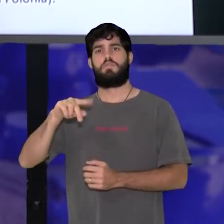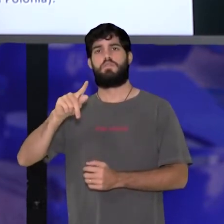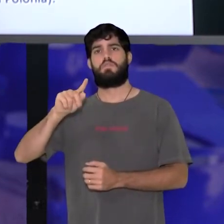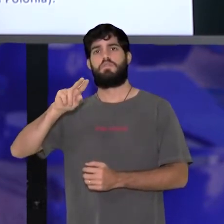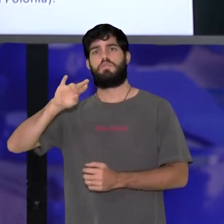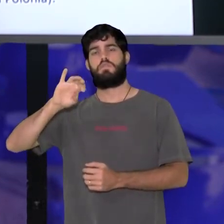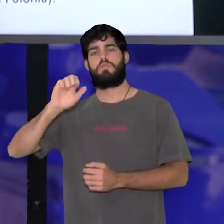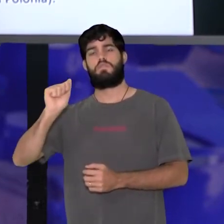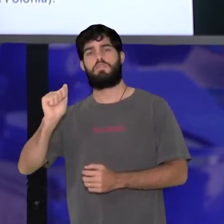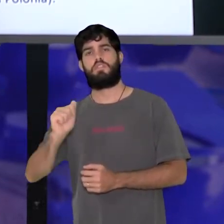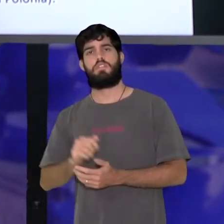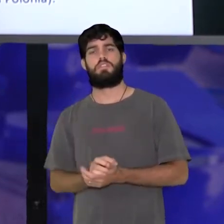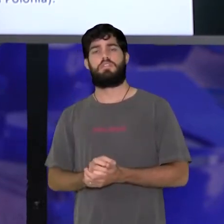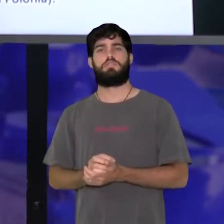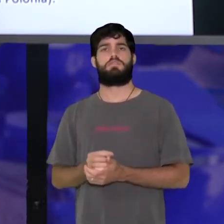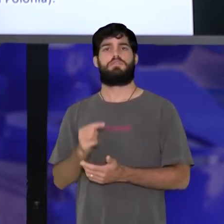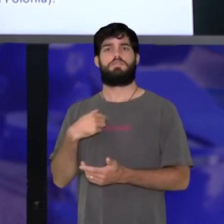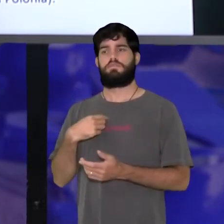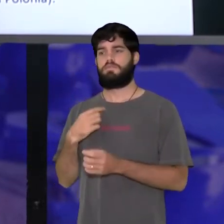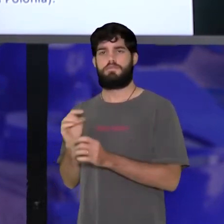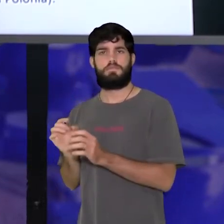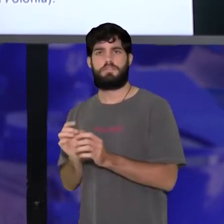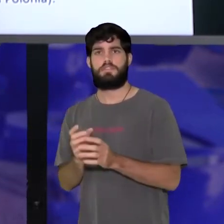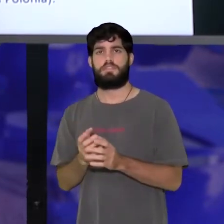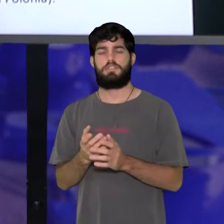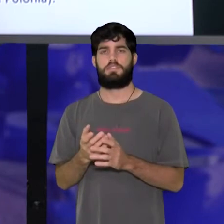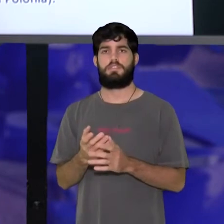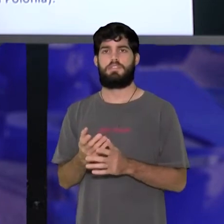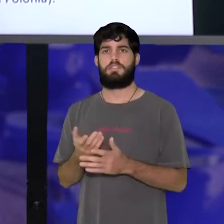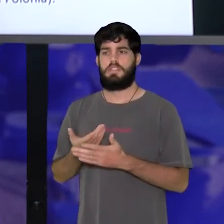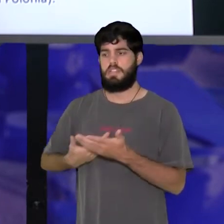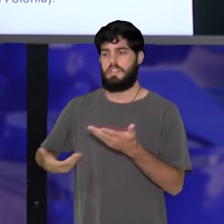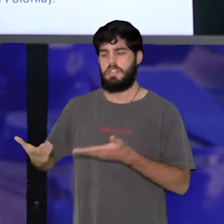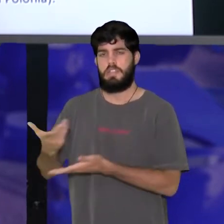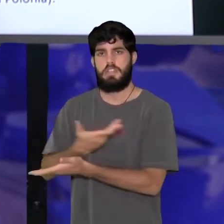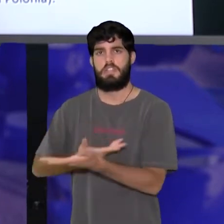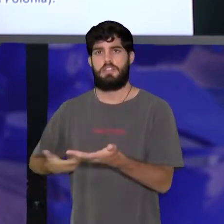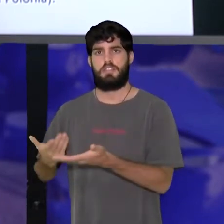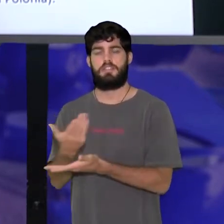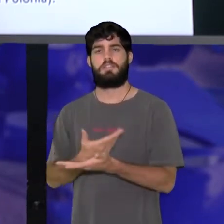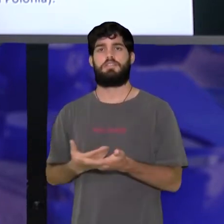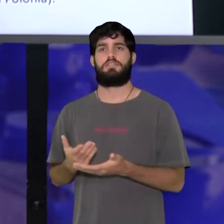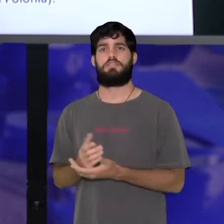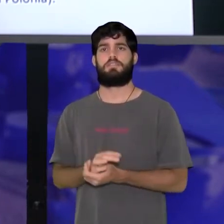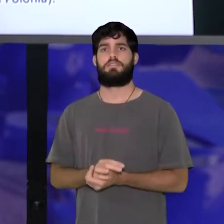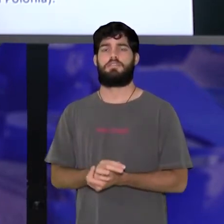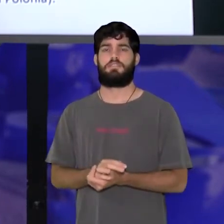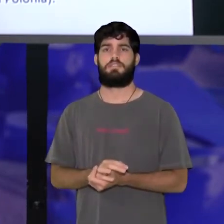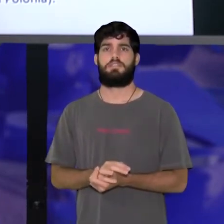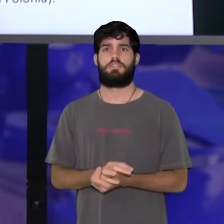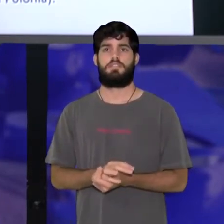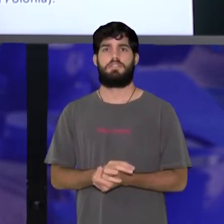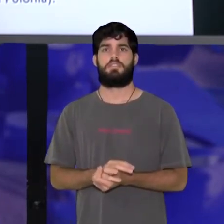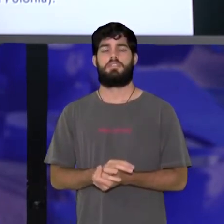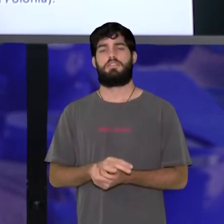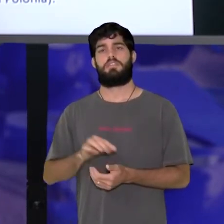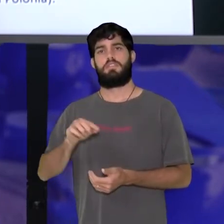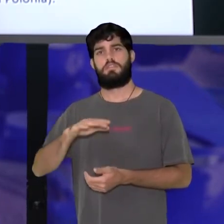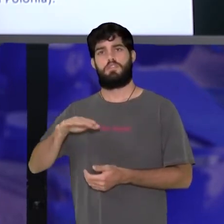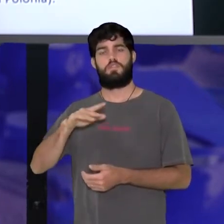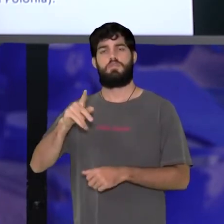digamos. Então a Hungria vai fornecer trigo. Quer dizer, é um plano de ajuda, de cooperação mútua entre os